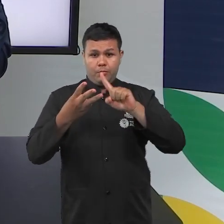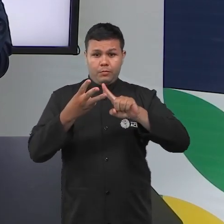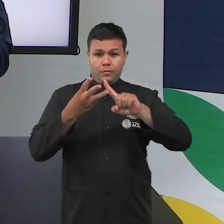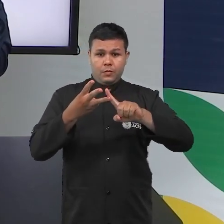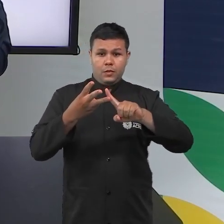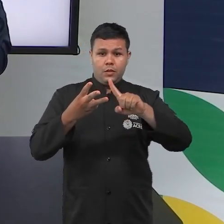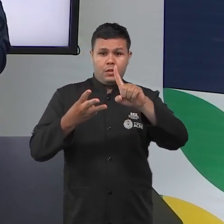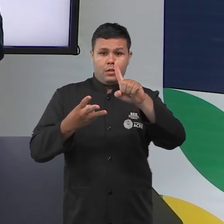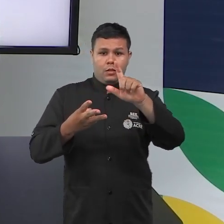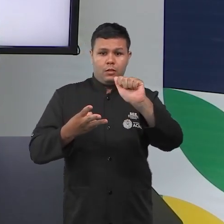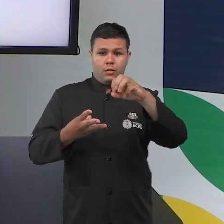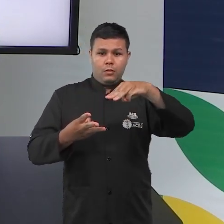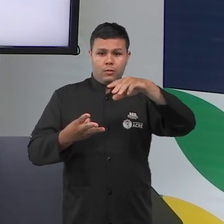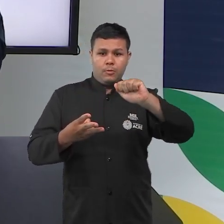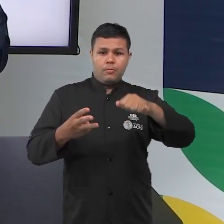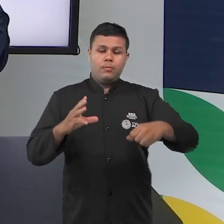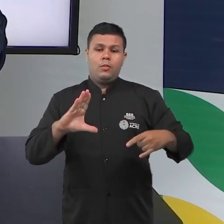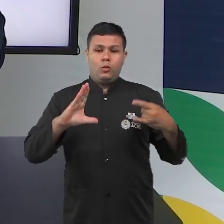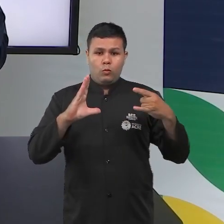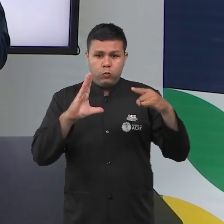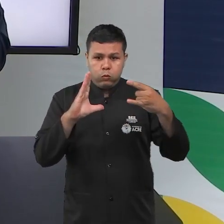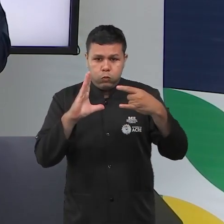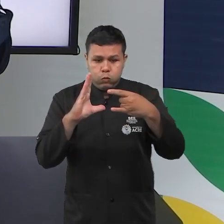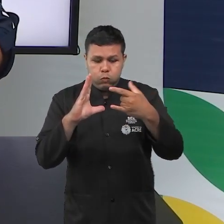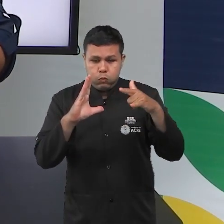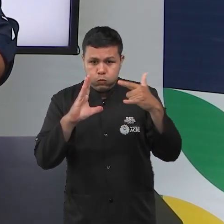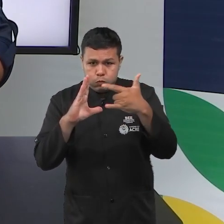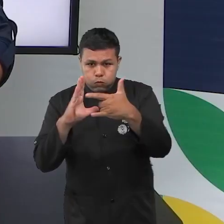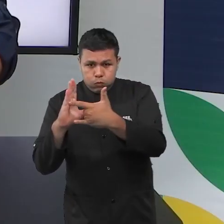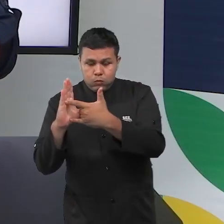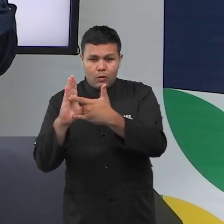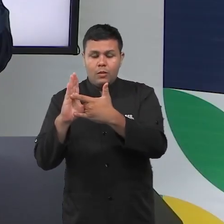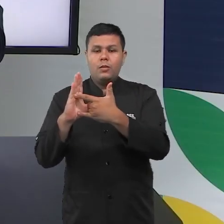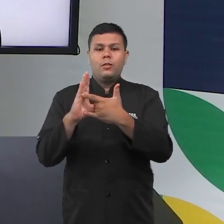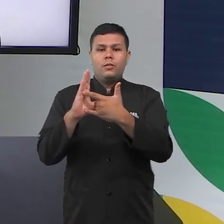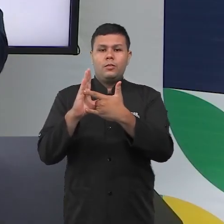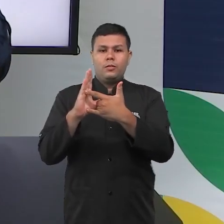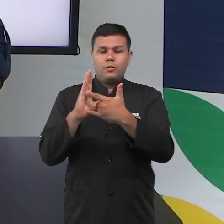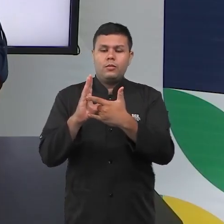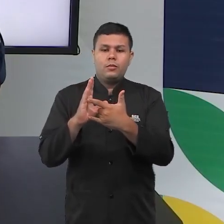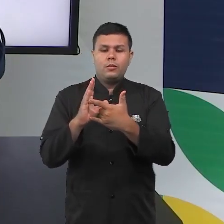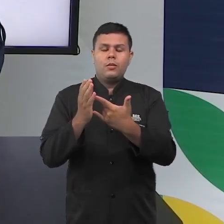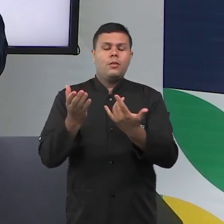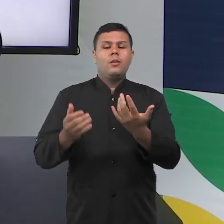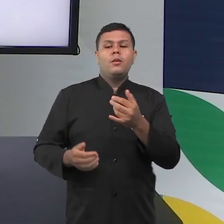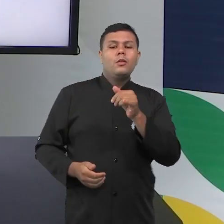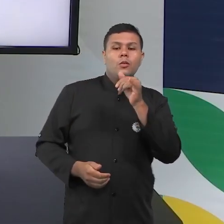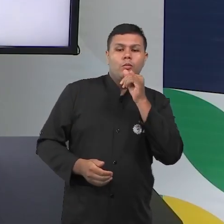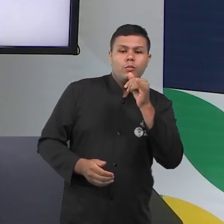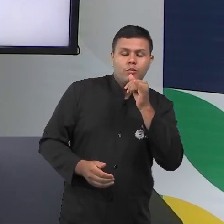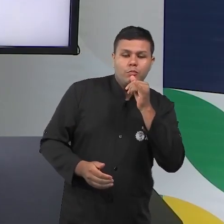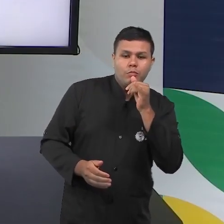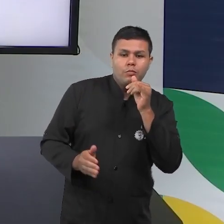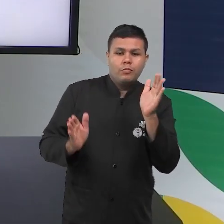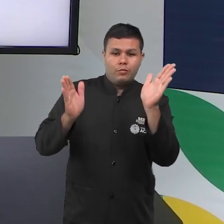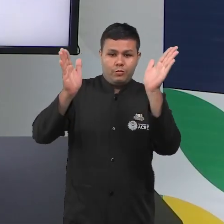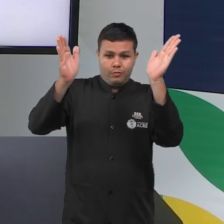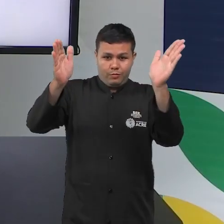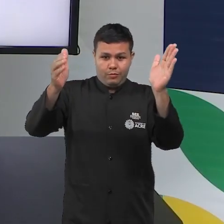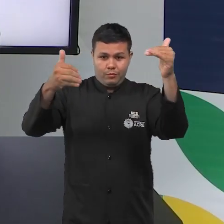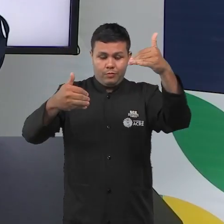ondas eletromagnéticas e ondas não têm carga. Professor, eu não entendi. Micro-ondas, pessoal. Se eu colocar um alimento para